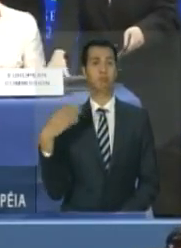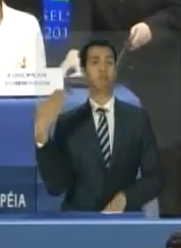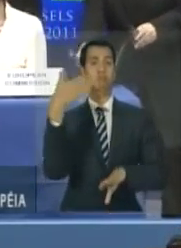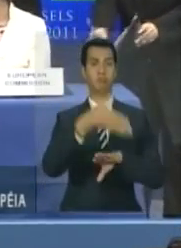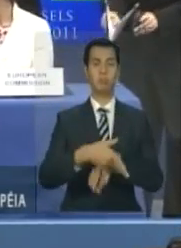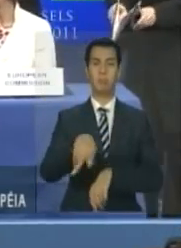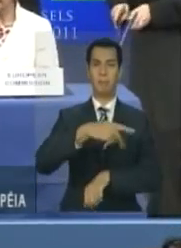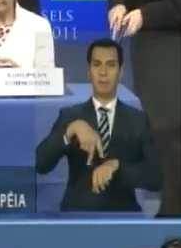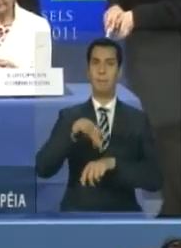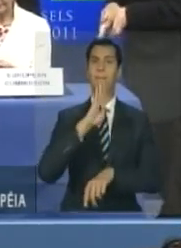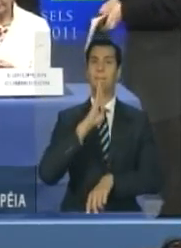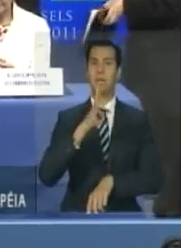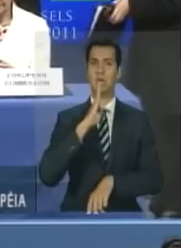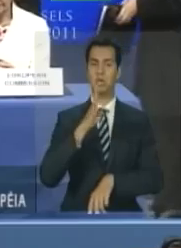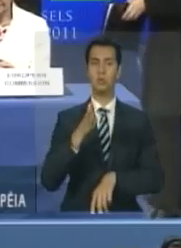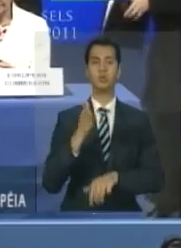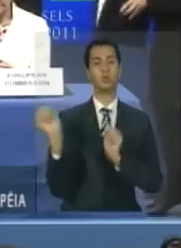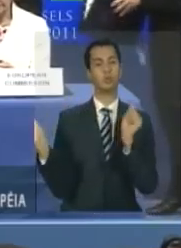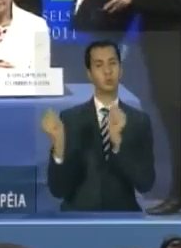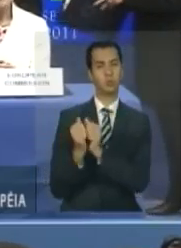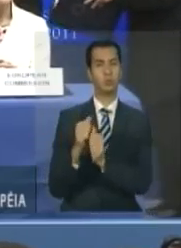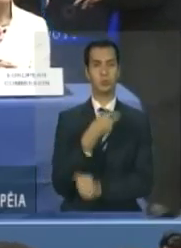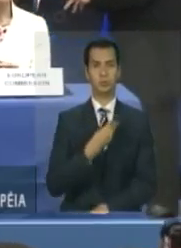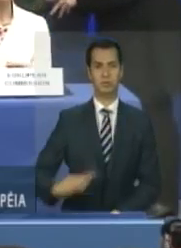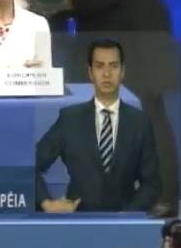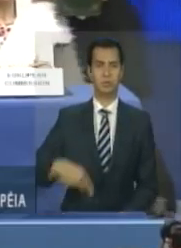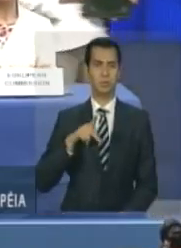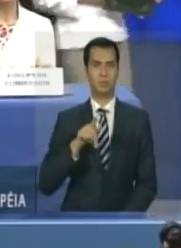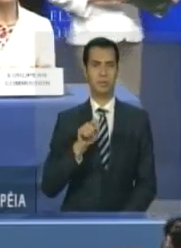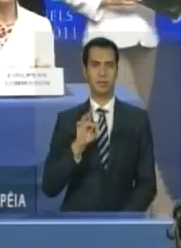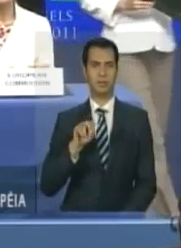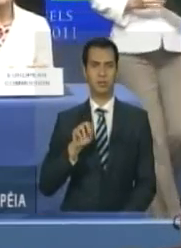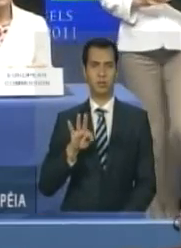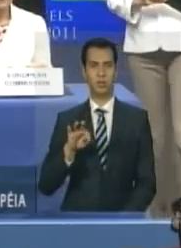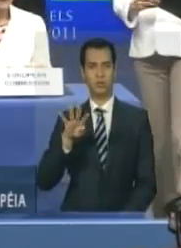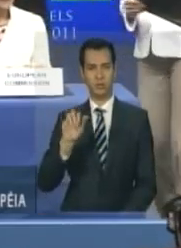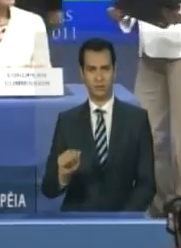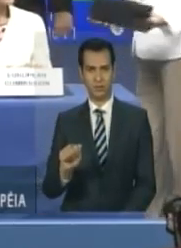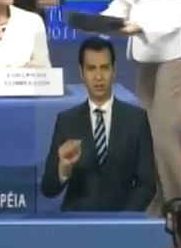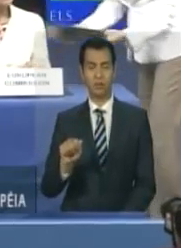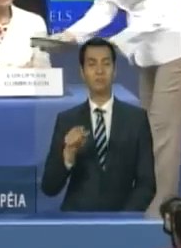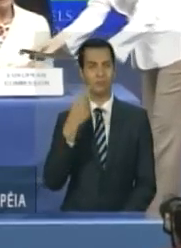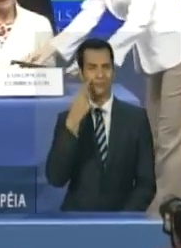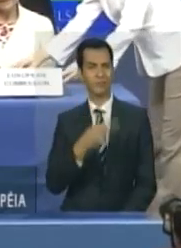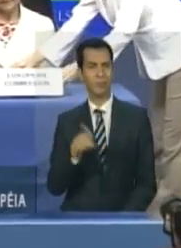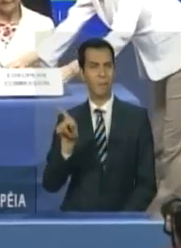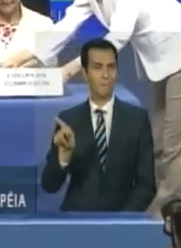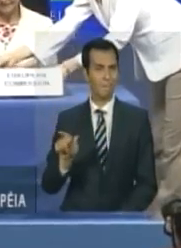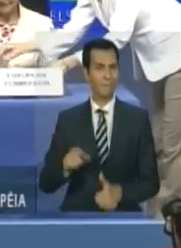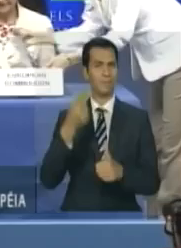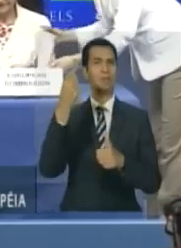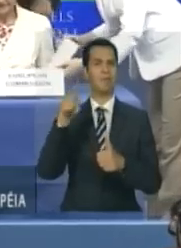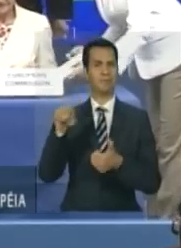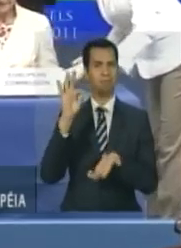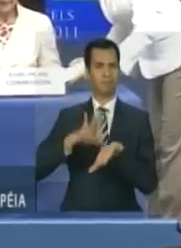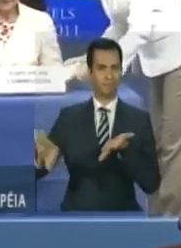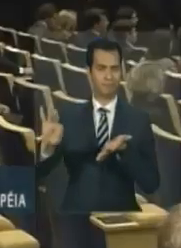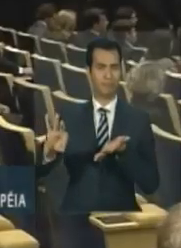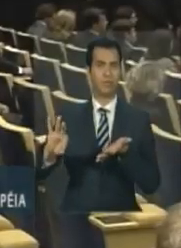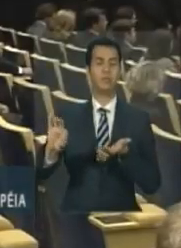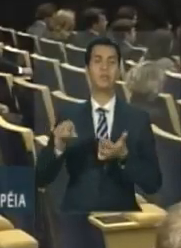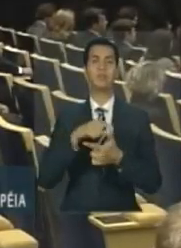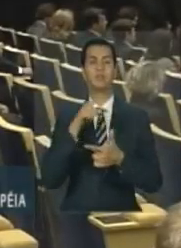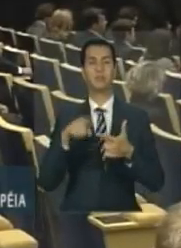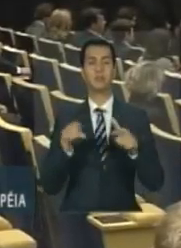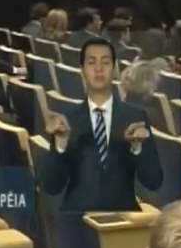no setor da cultura entre o Brasil e a União Europeia. A presidenta Dilma Rousseff viaja